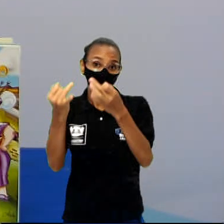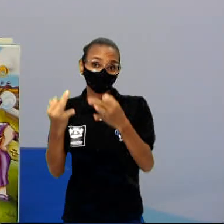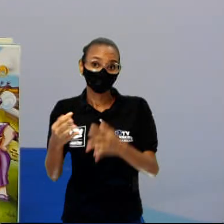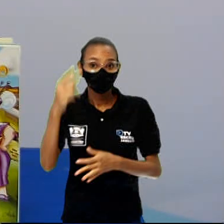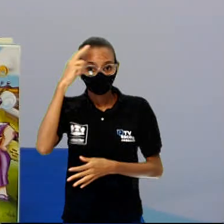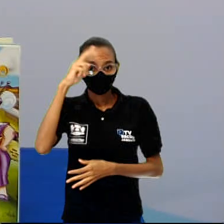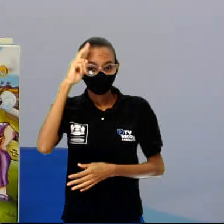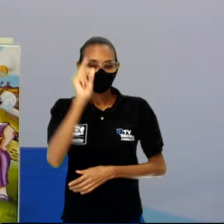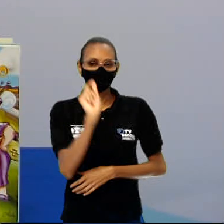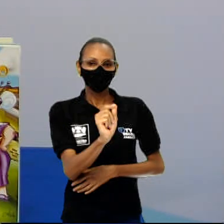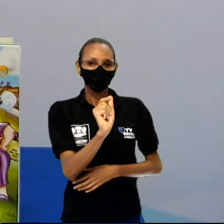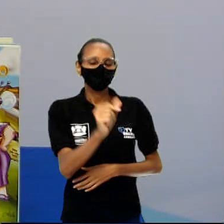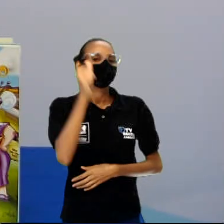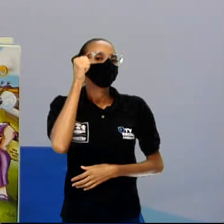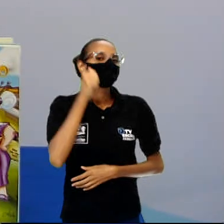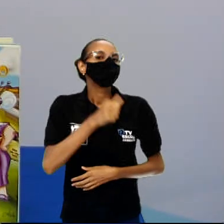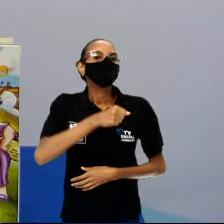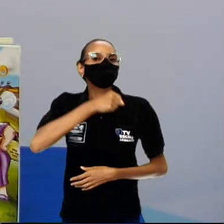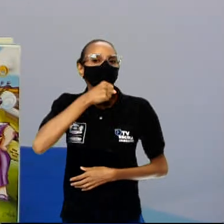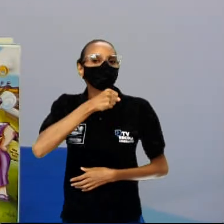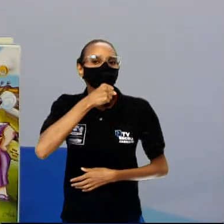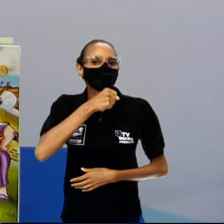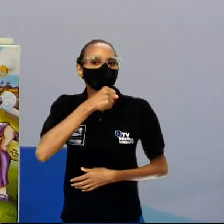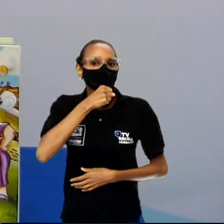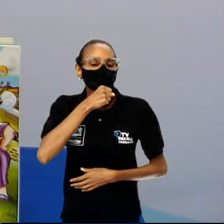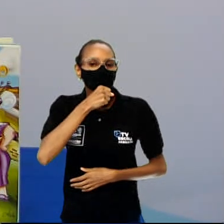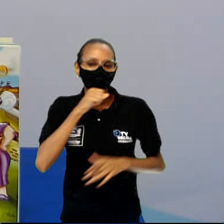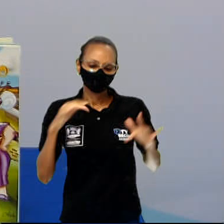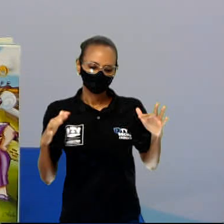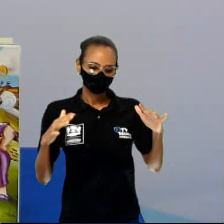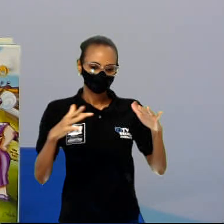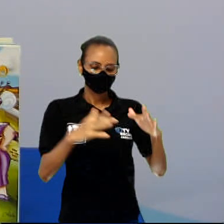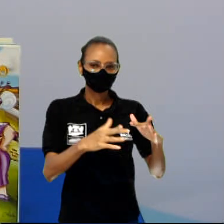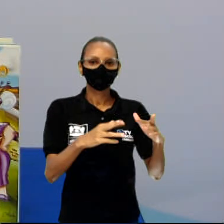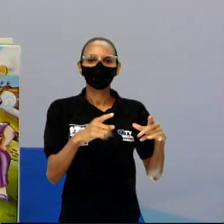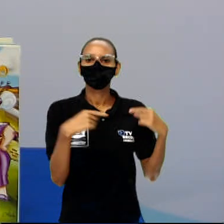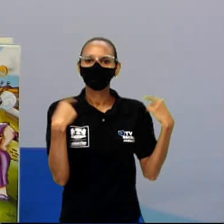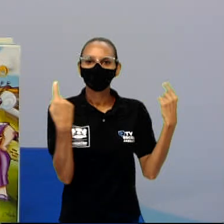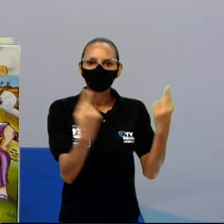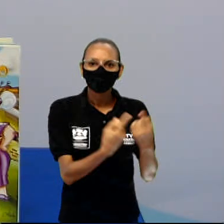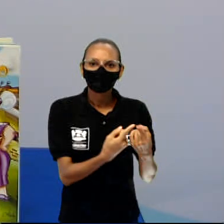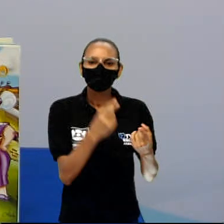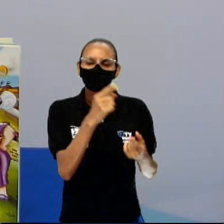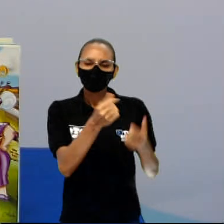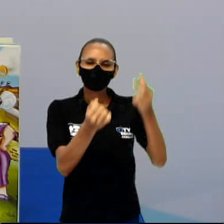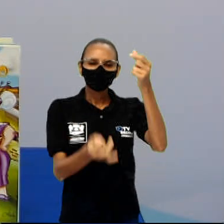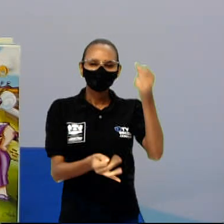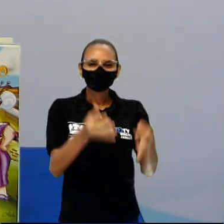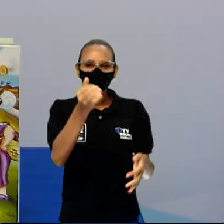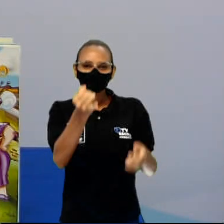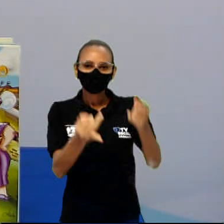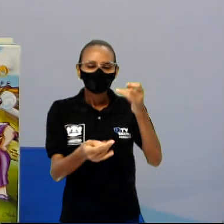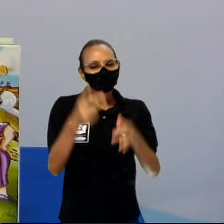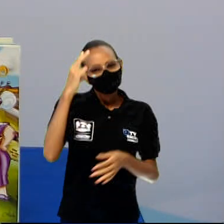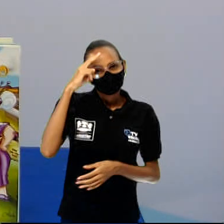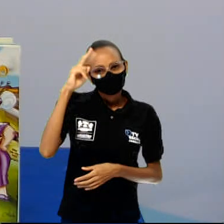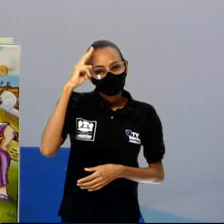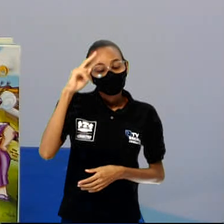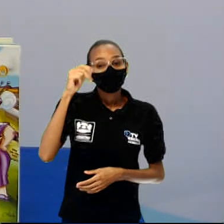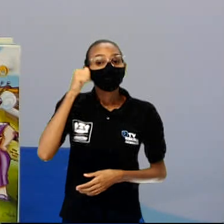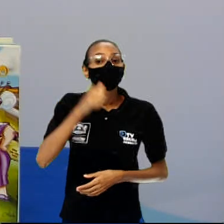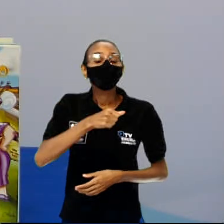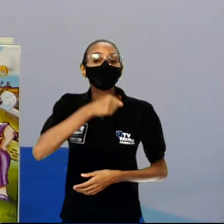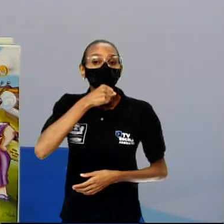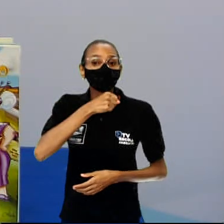avó. E lá eu me reunia com os meus primos, a gente ouvia a minha avó contar muitas histórias. E no dia em que eu fui